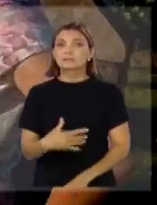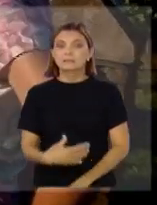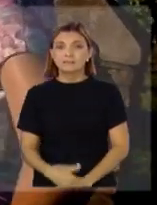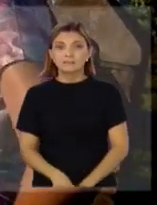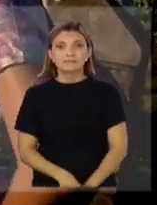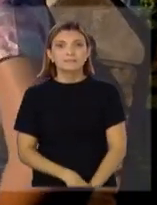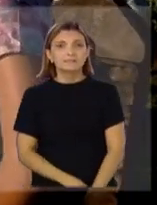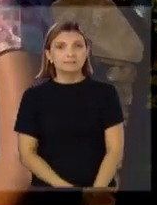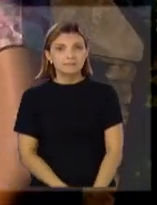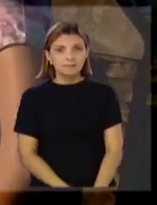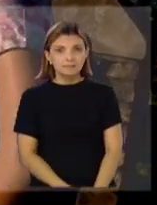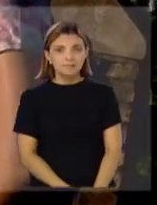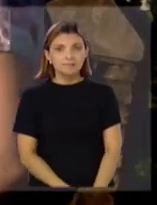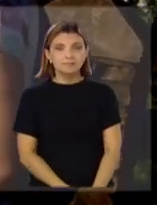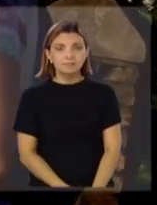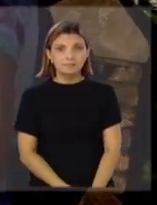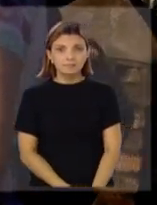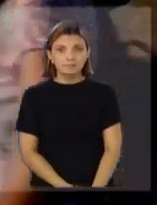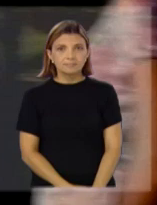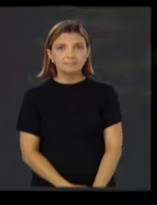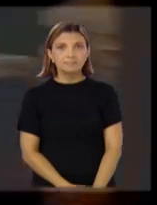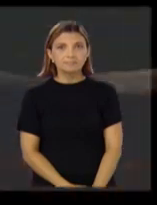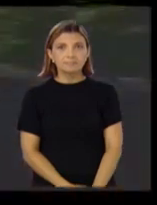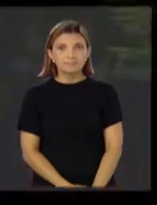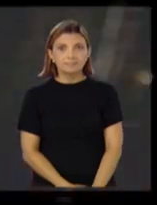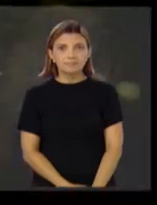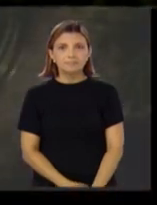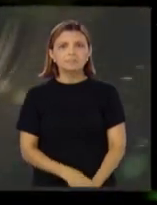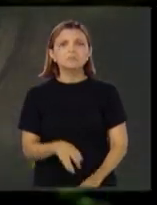Nossa. Esse pôr do sol promete.